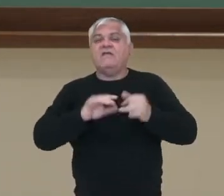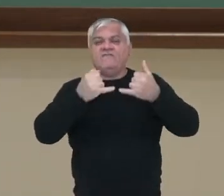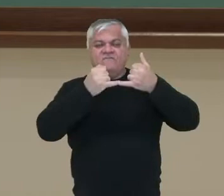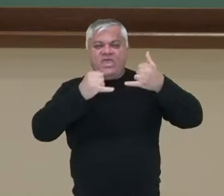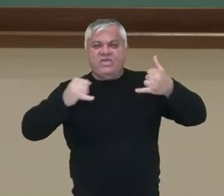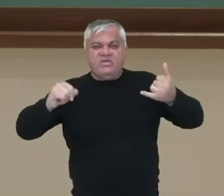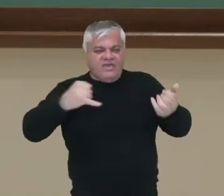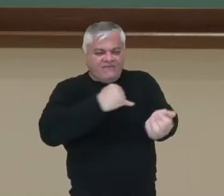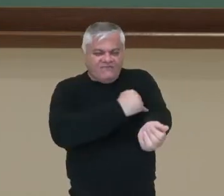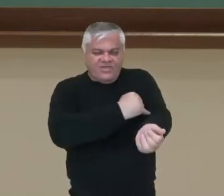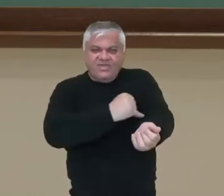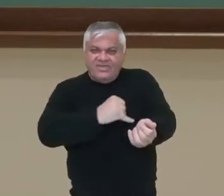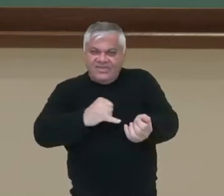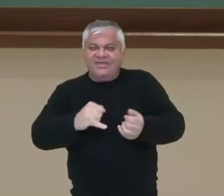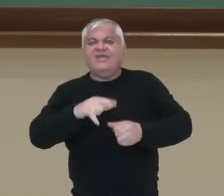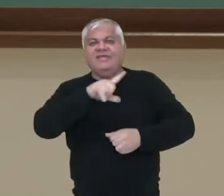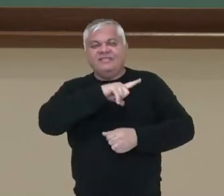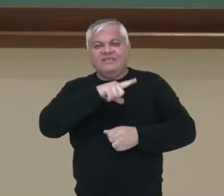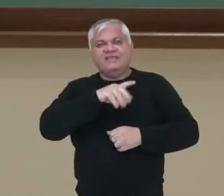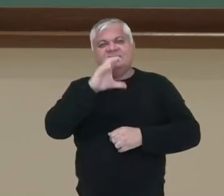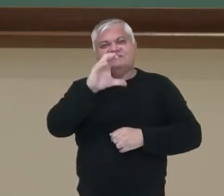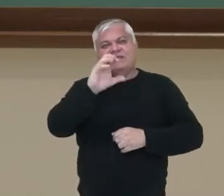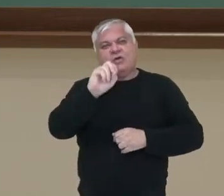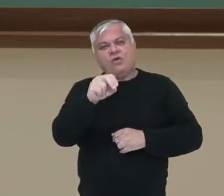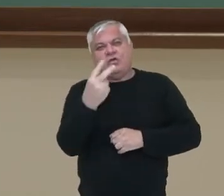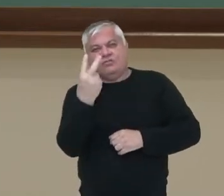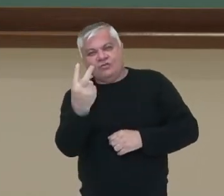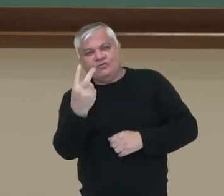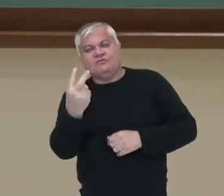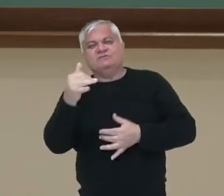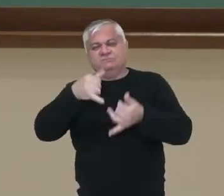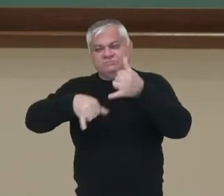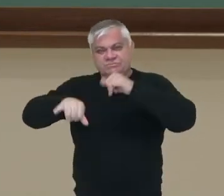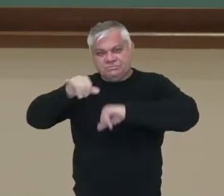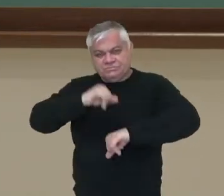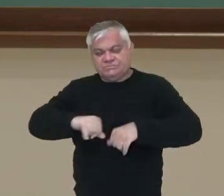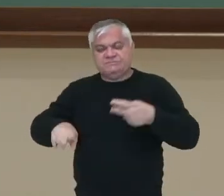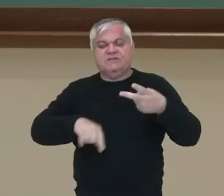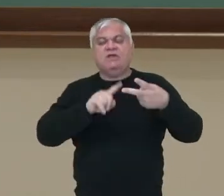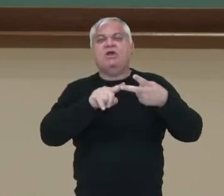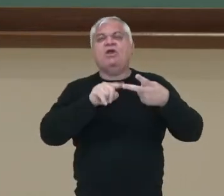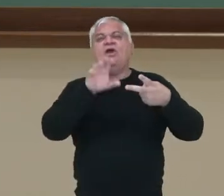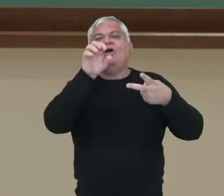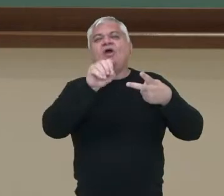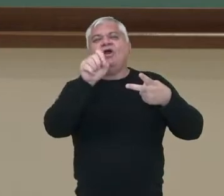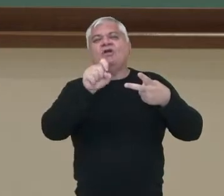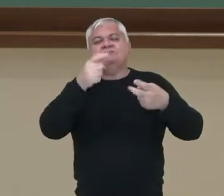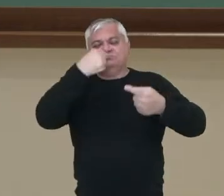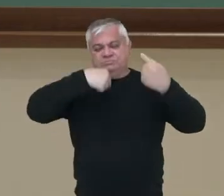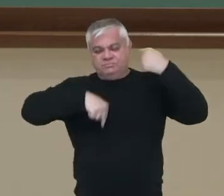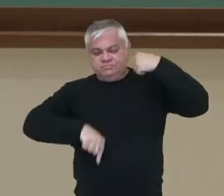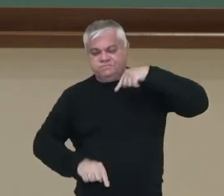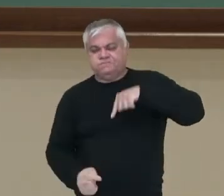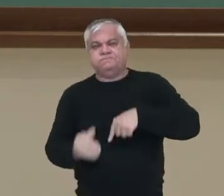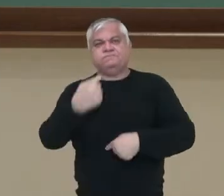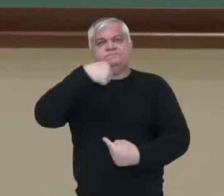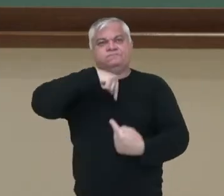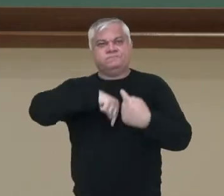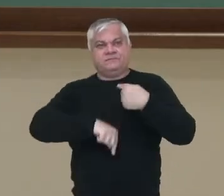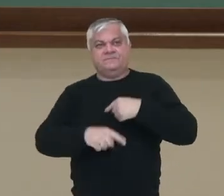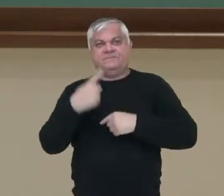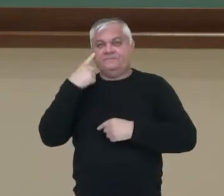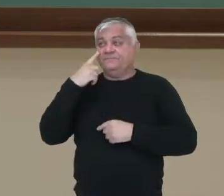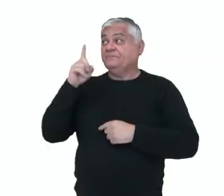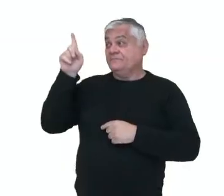é aquele rico em gás carbônico, arterial é aquele rico em oxigênio, ok? Então aqui na imagem, como